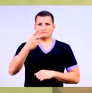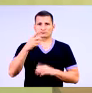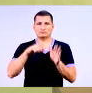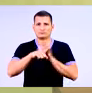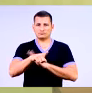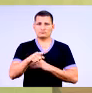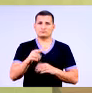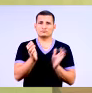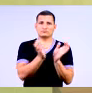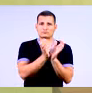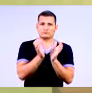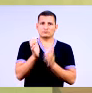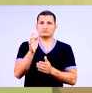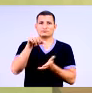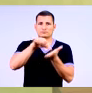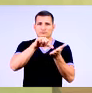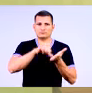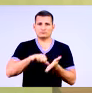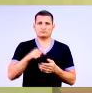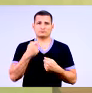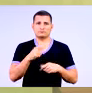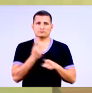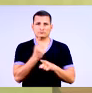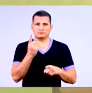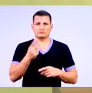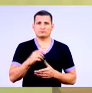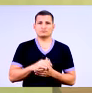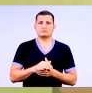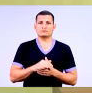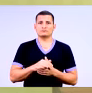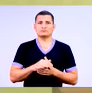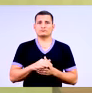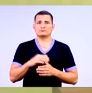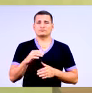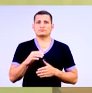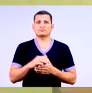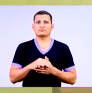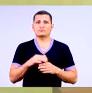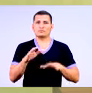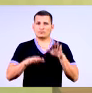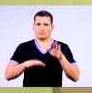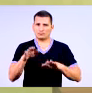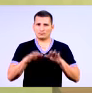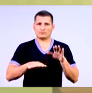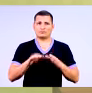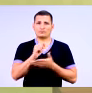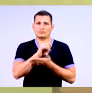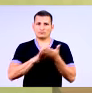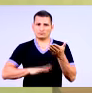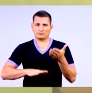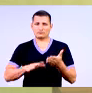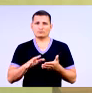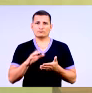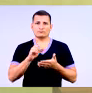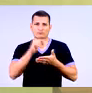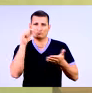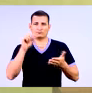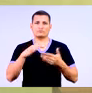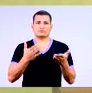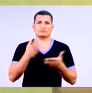polos teriam que identificar. A primeira, de acordo com o texto, aponte as principais condutas éticas que devem nortear